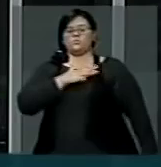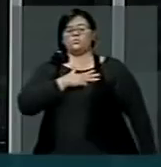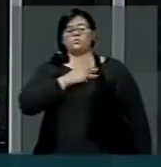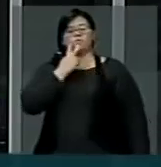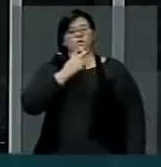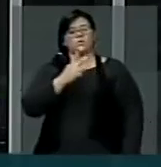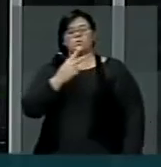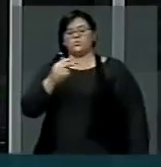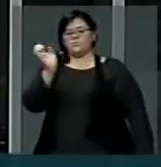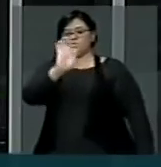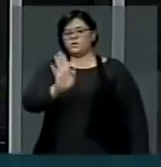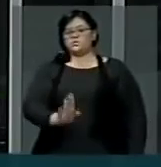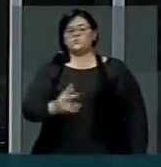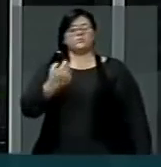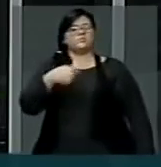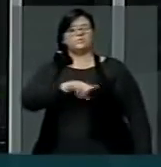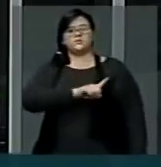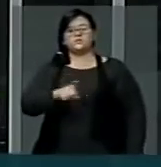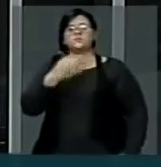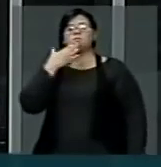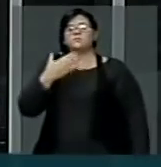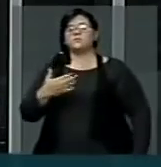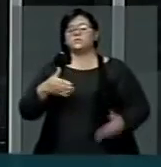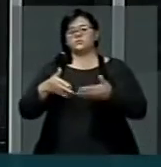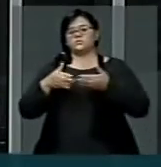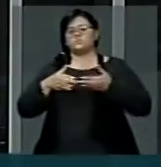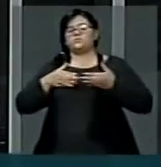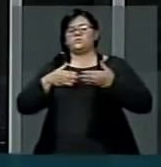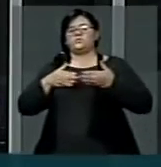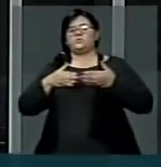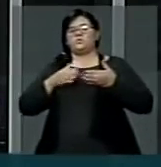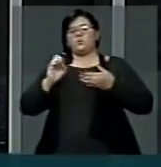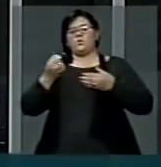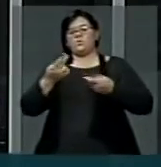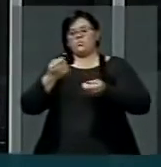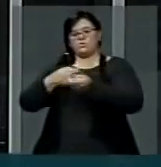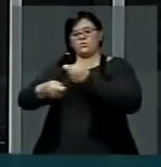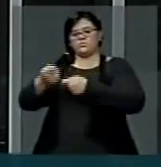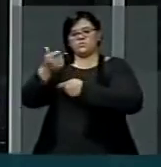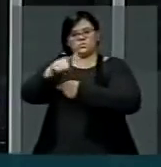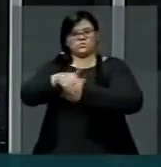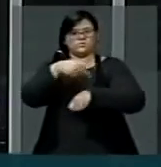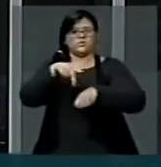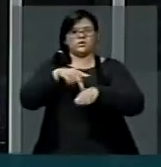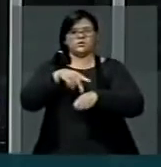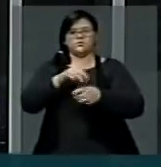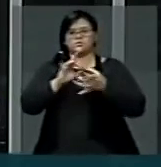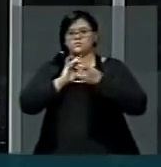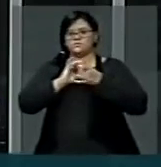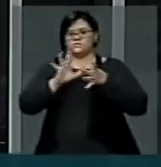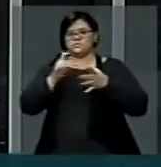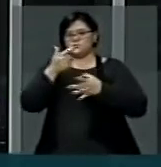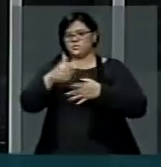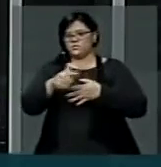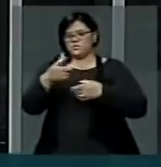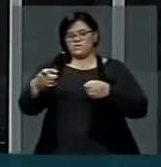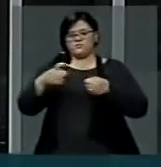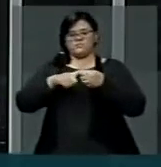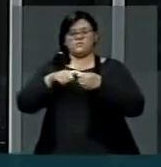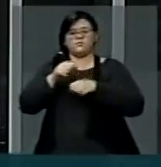tomar qualquer decisão ou mesmo negociar com outros países não aliados aos